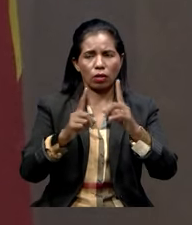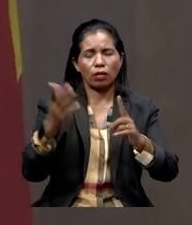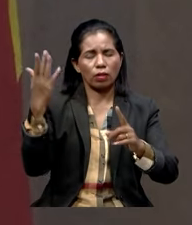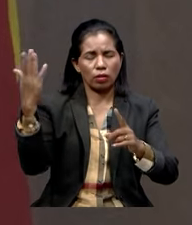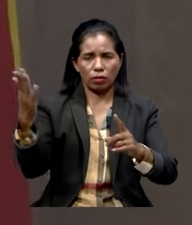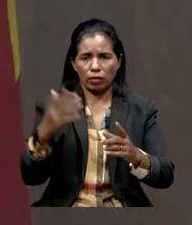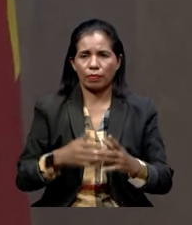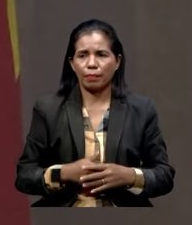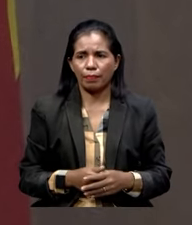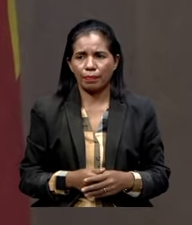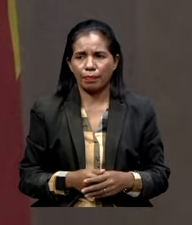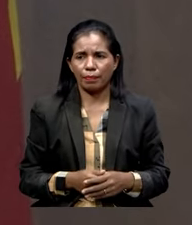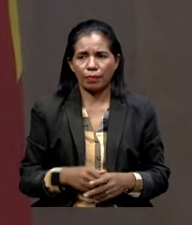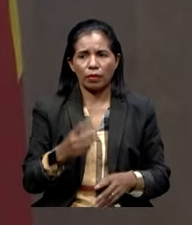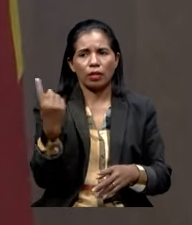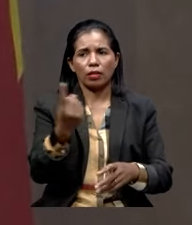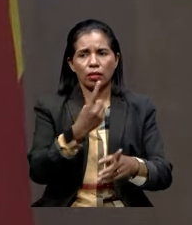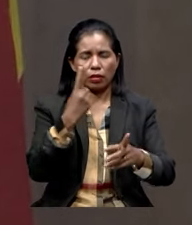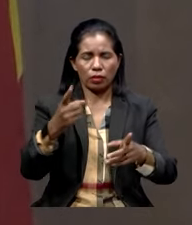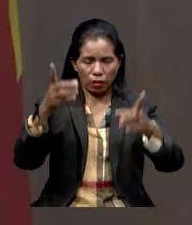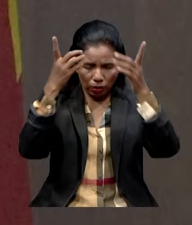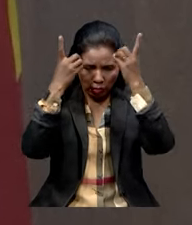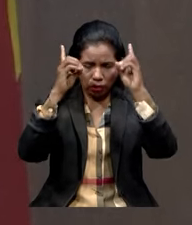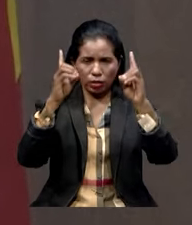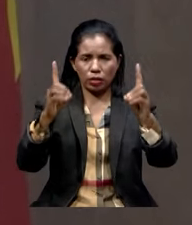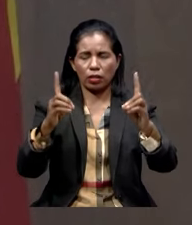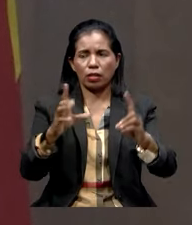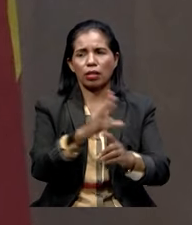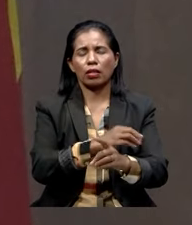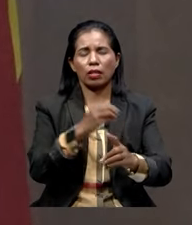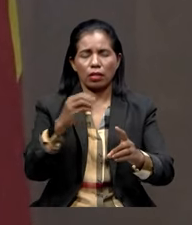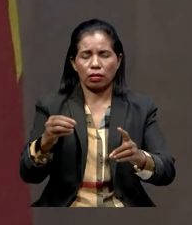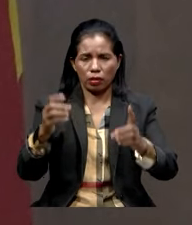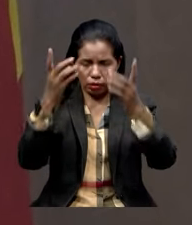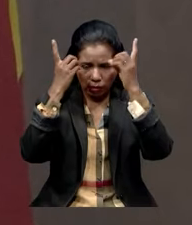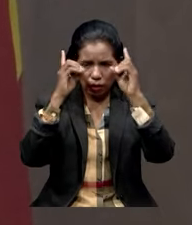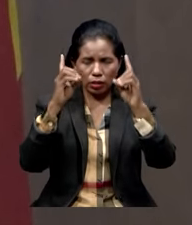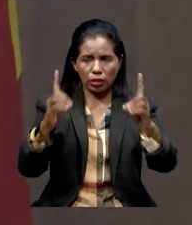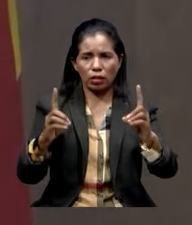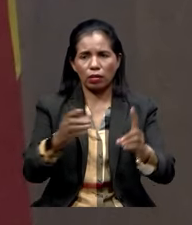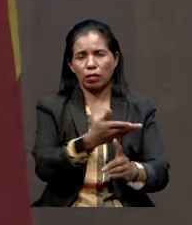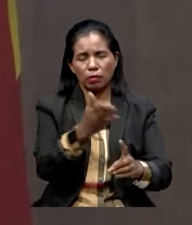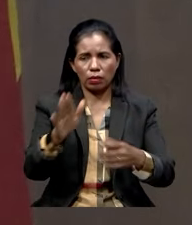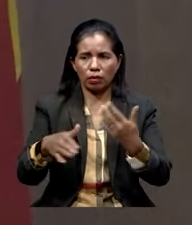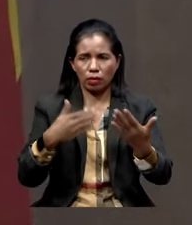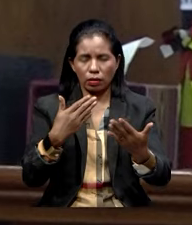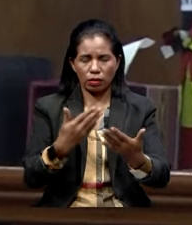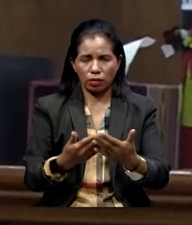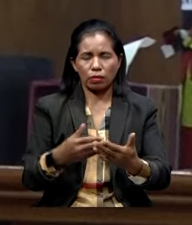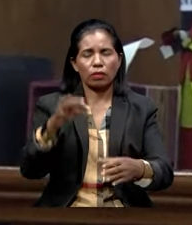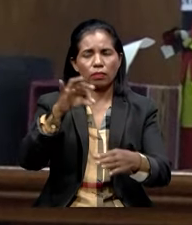ONU, mantiveram-se determinados e essa determinação acabou por dar